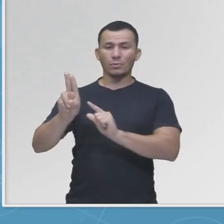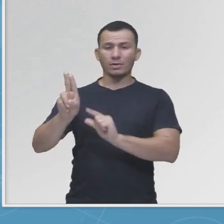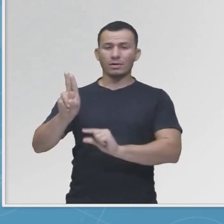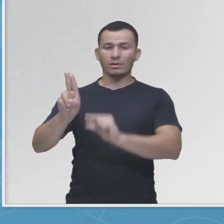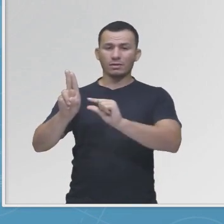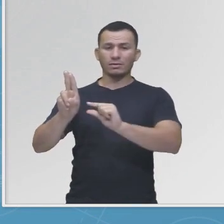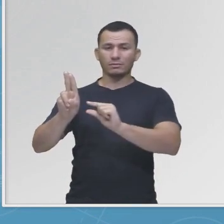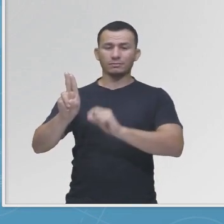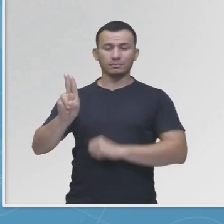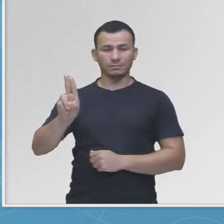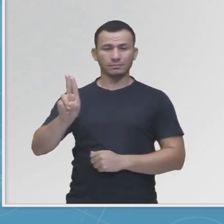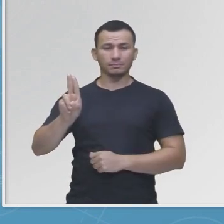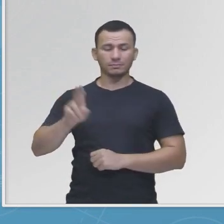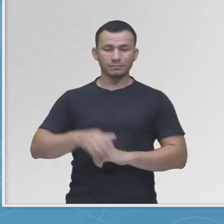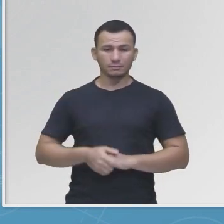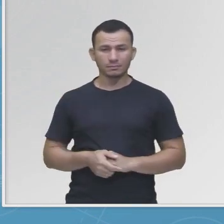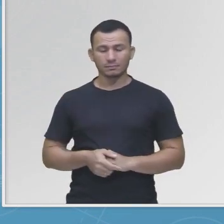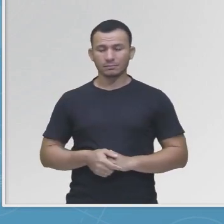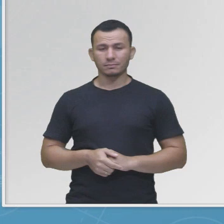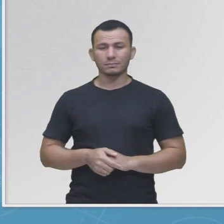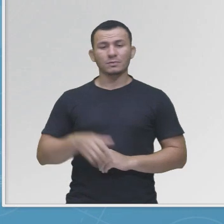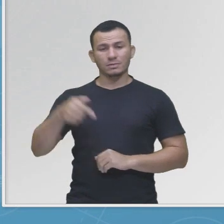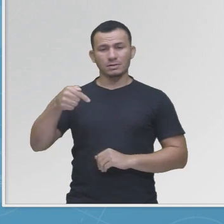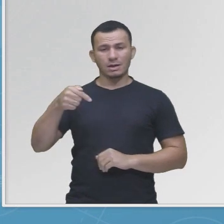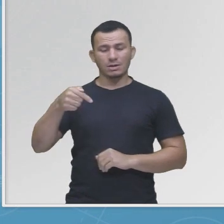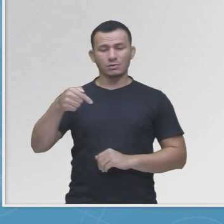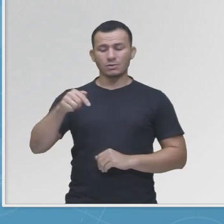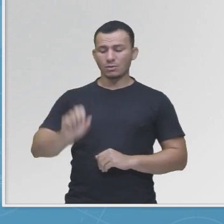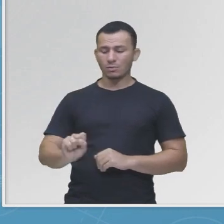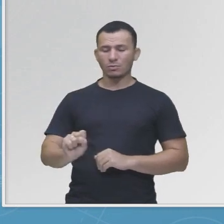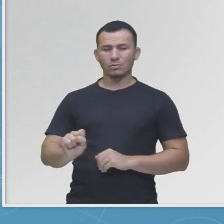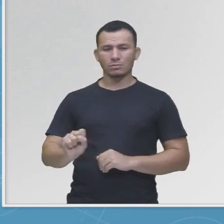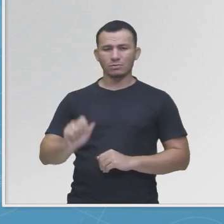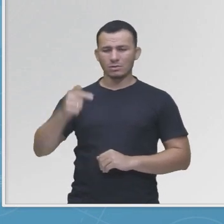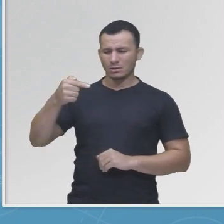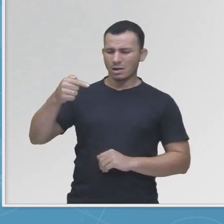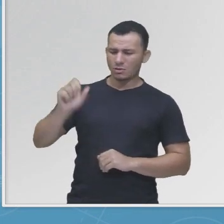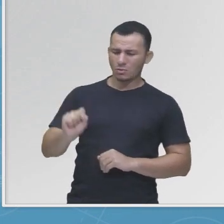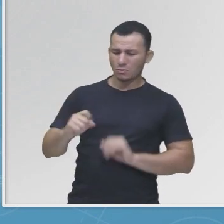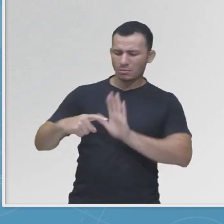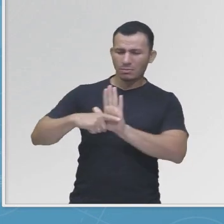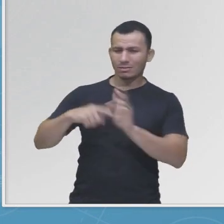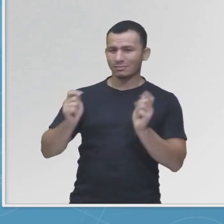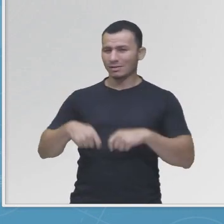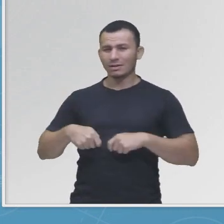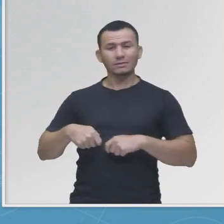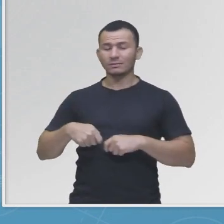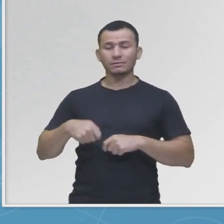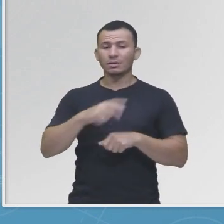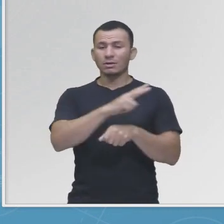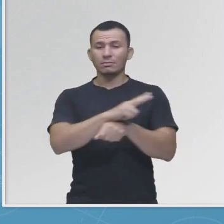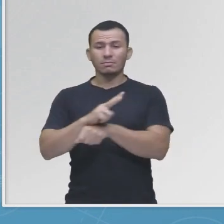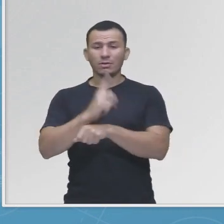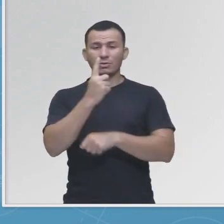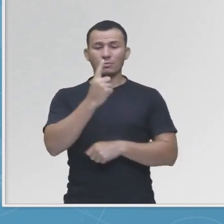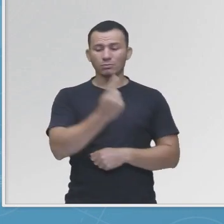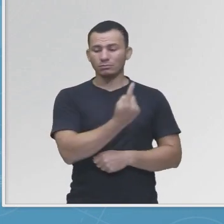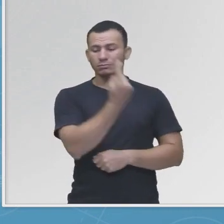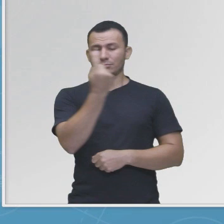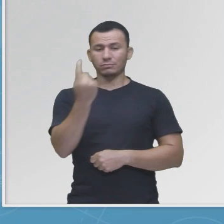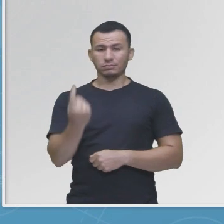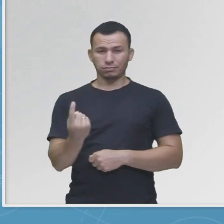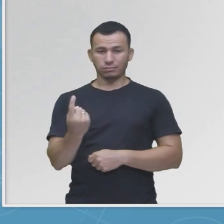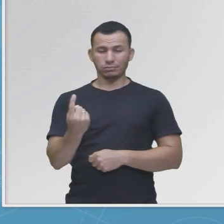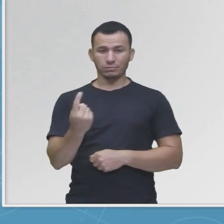do subtraindo. Né? Tem um 7 e 8. Como eu não posso efetuar essa subtração aqui, eu vou emprestar uma unidade